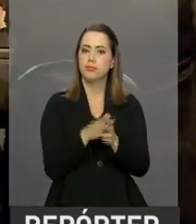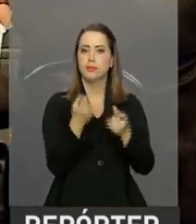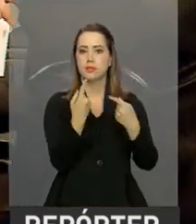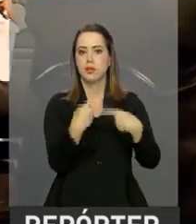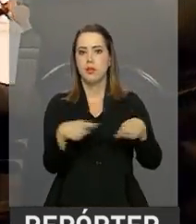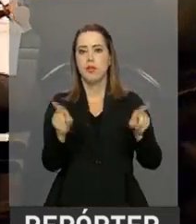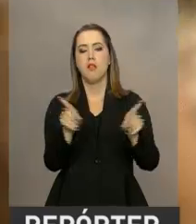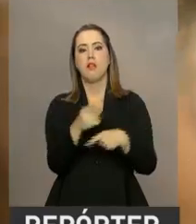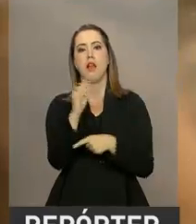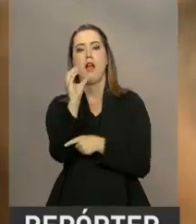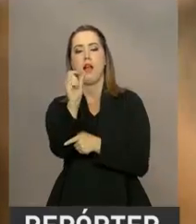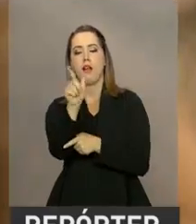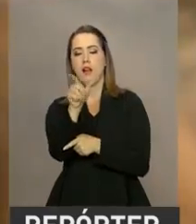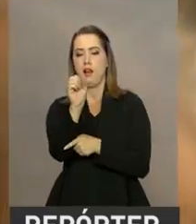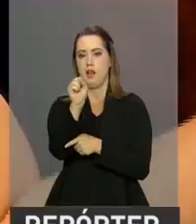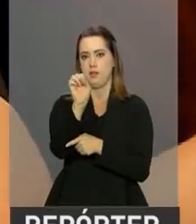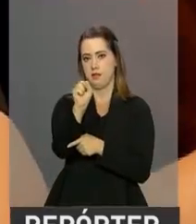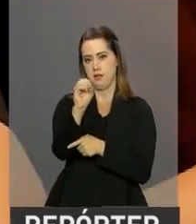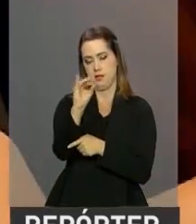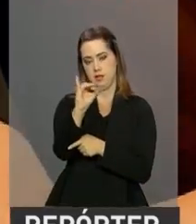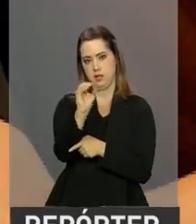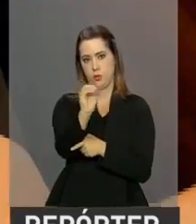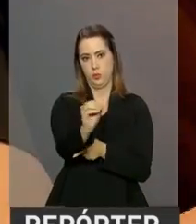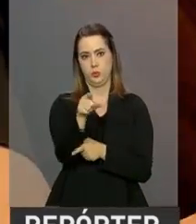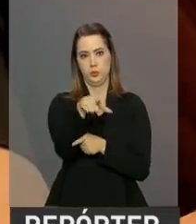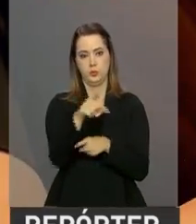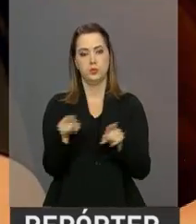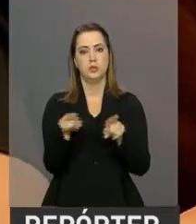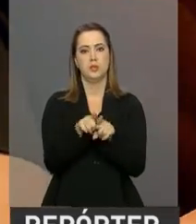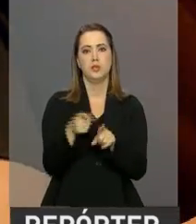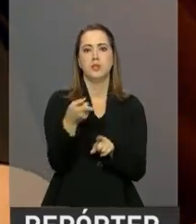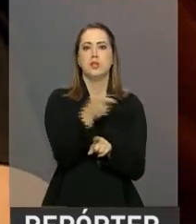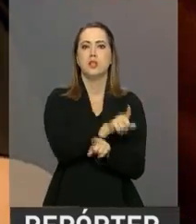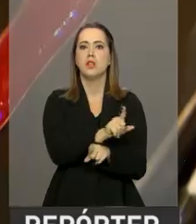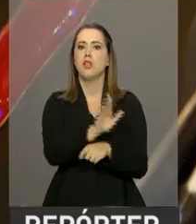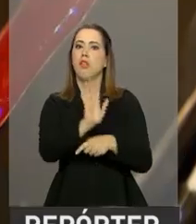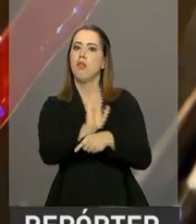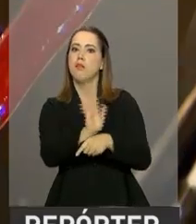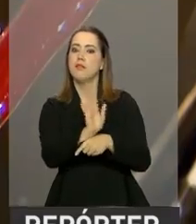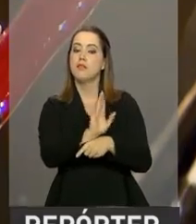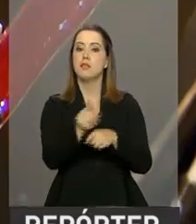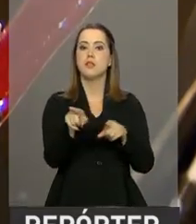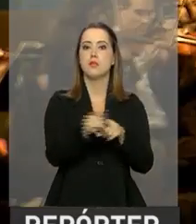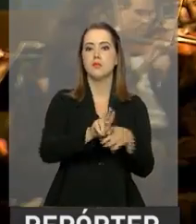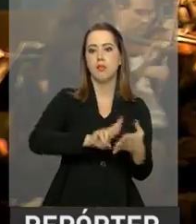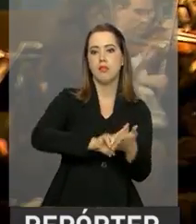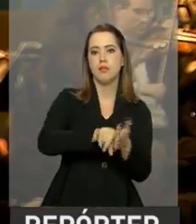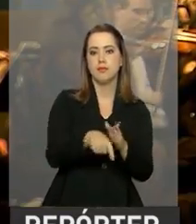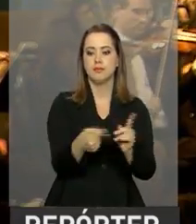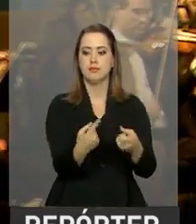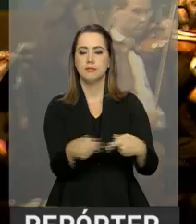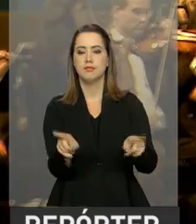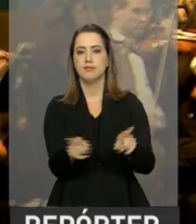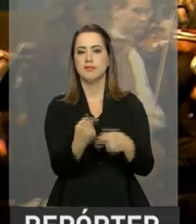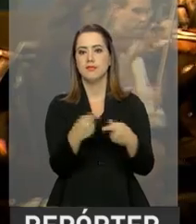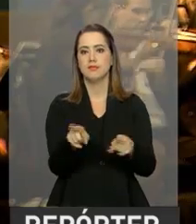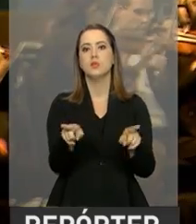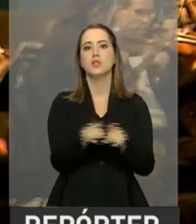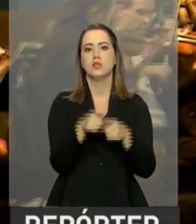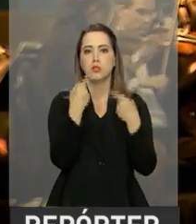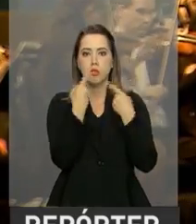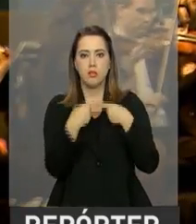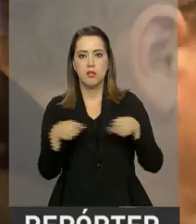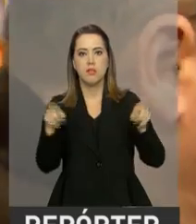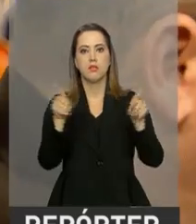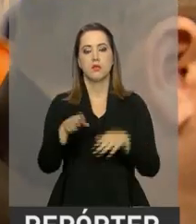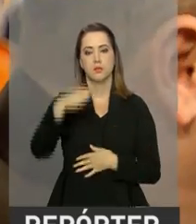como Tchaikovsky e Ravel, trilhas de cinema como as de Star Wars e Pirata do Caribe, além da Canção do